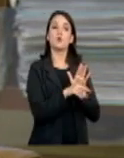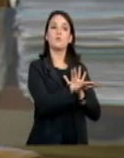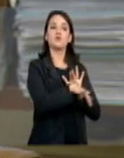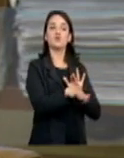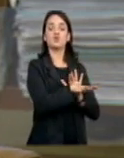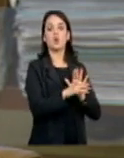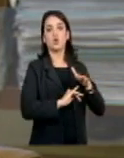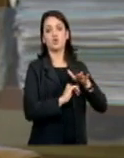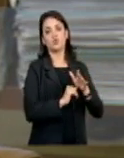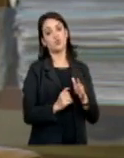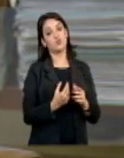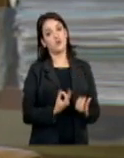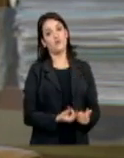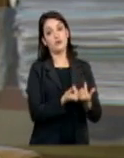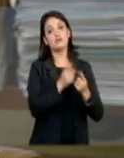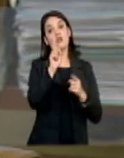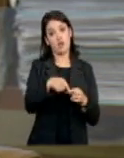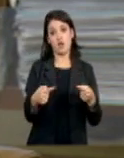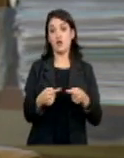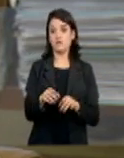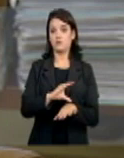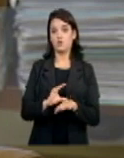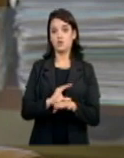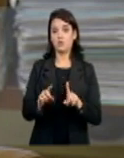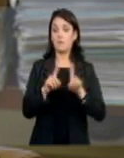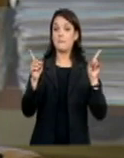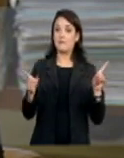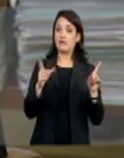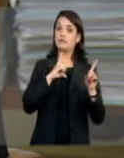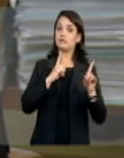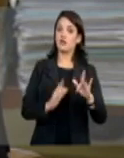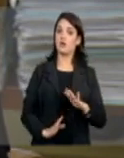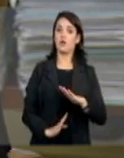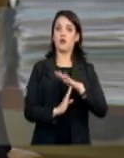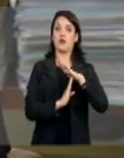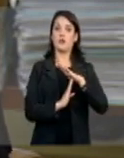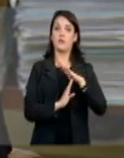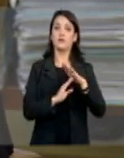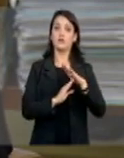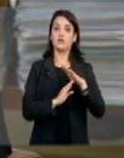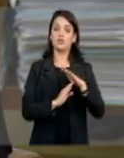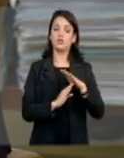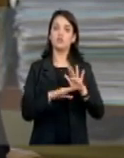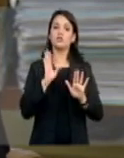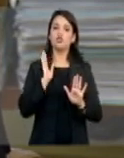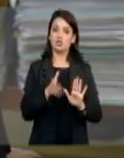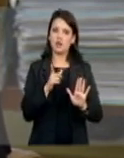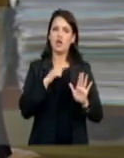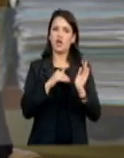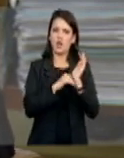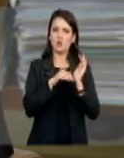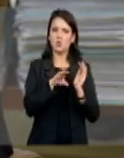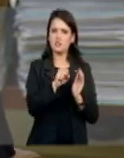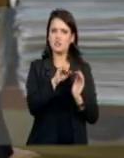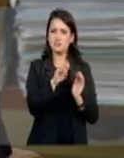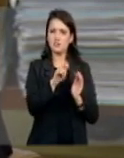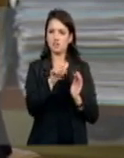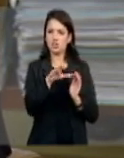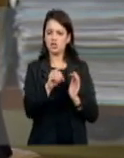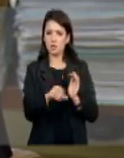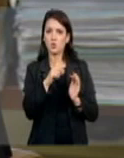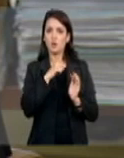constitucional desde que a superação dos limites impostos pelo sigilo se justifique